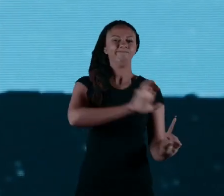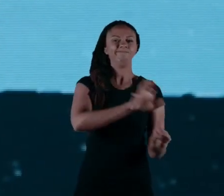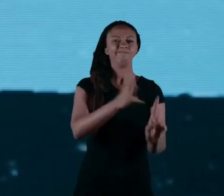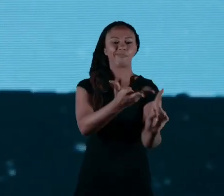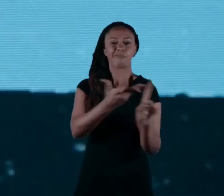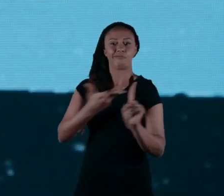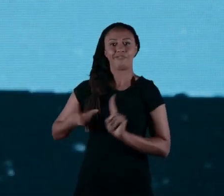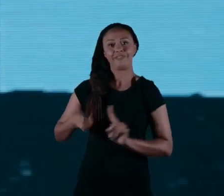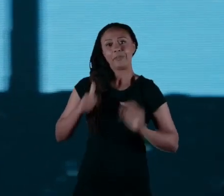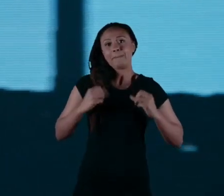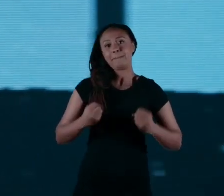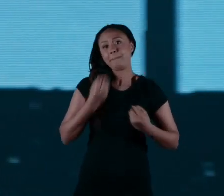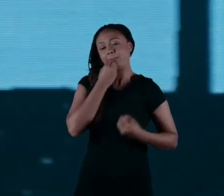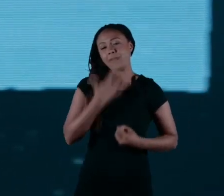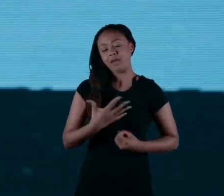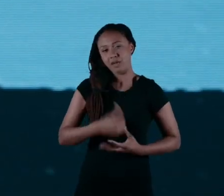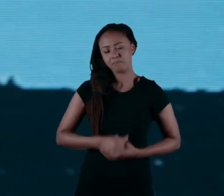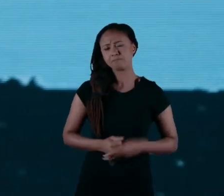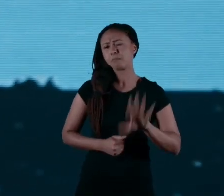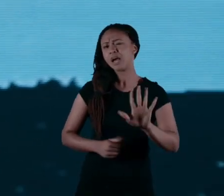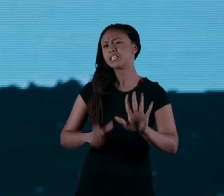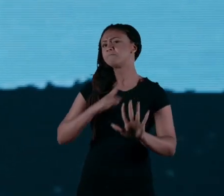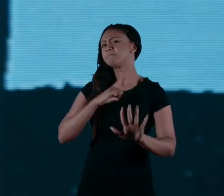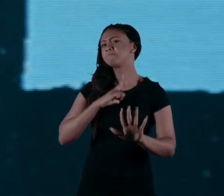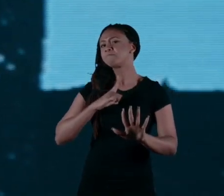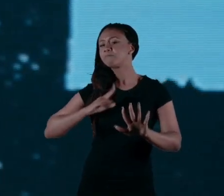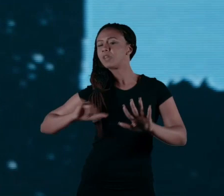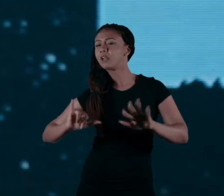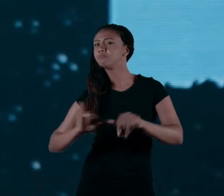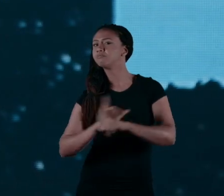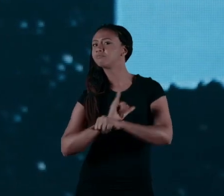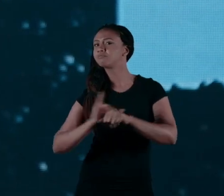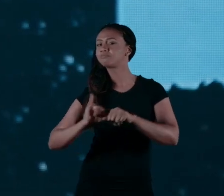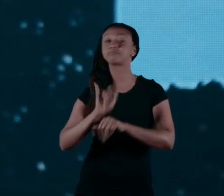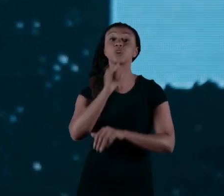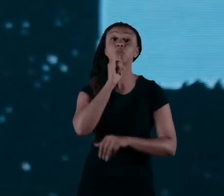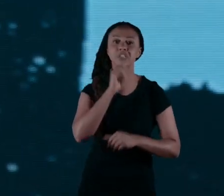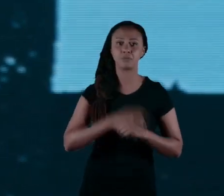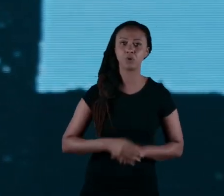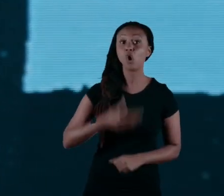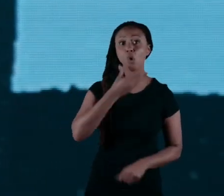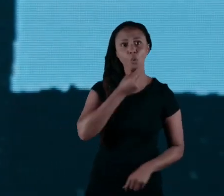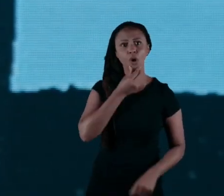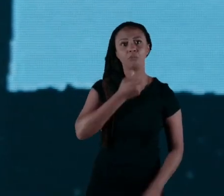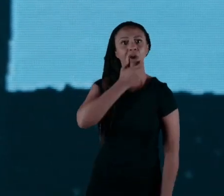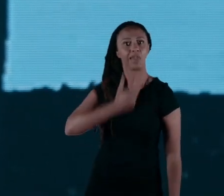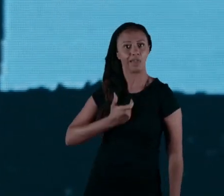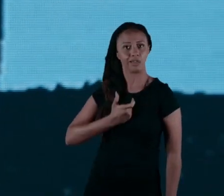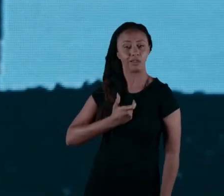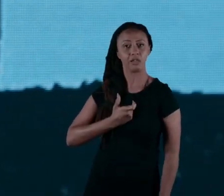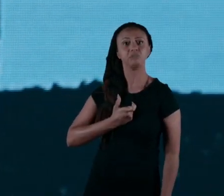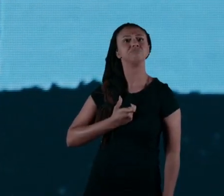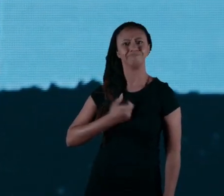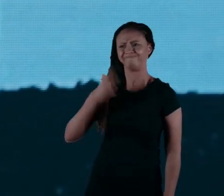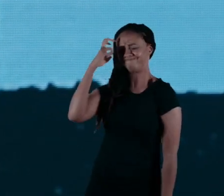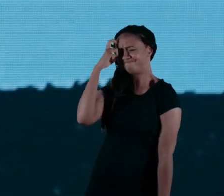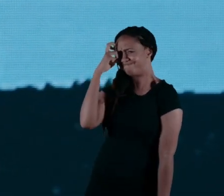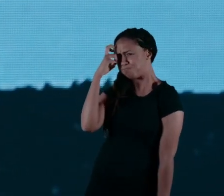tem um furo nessa lógica. Porque Einstein, a despeito de ser a mente mais brilhante que já